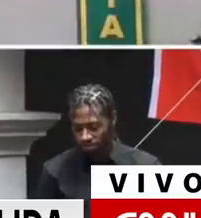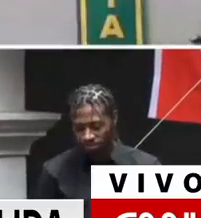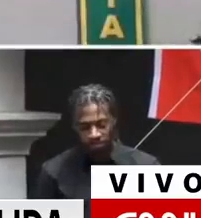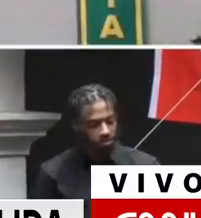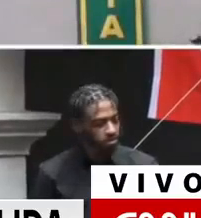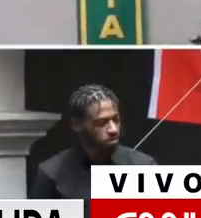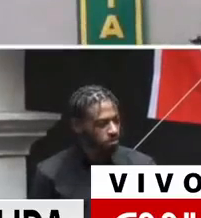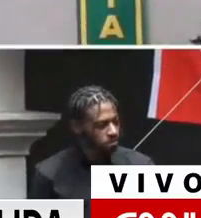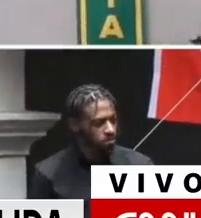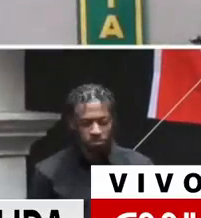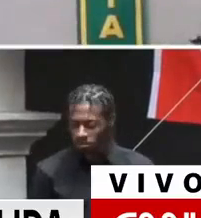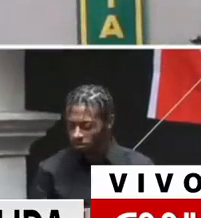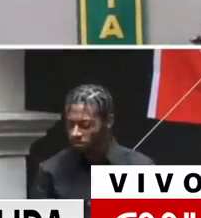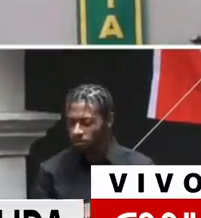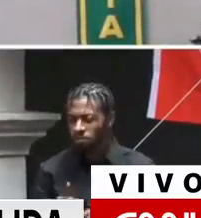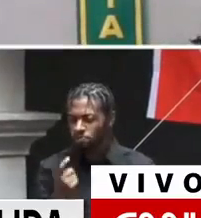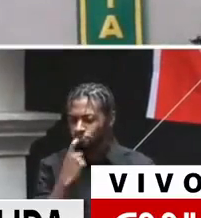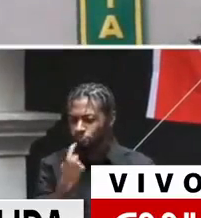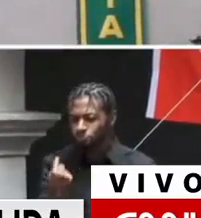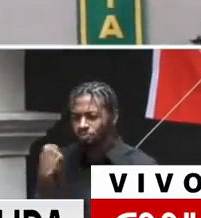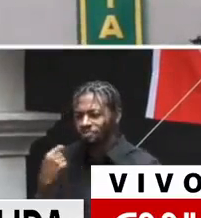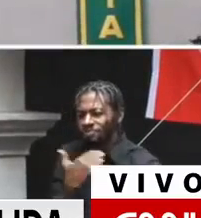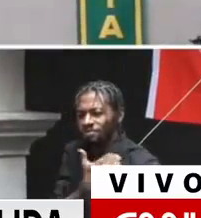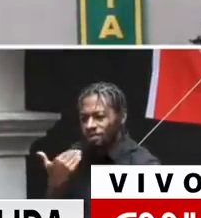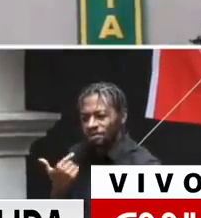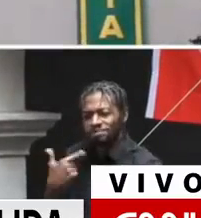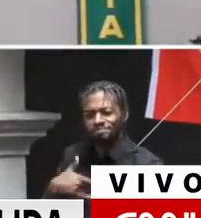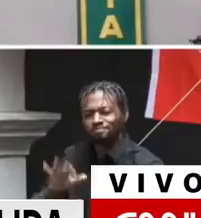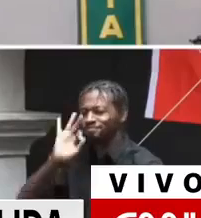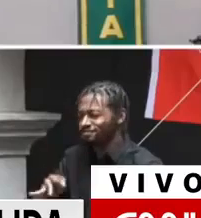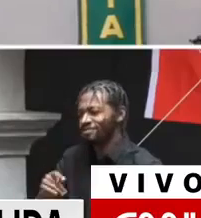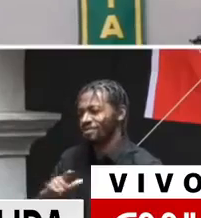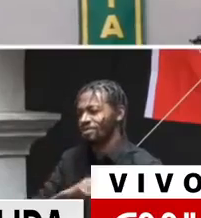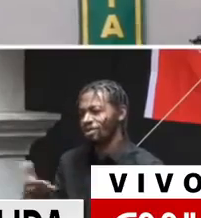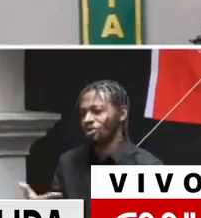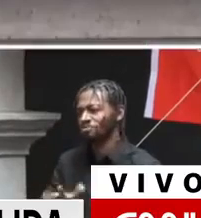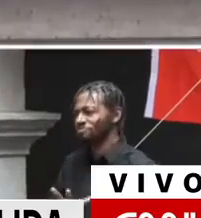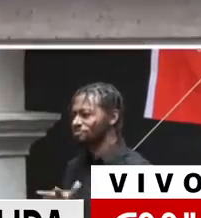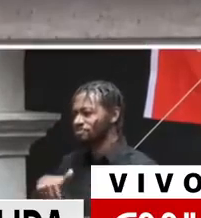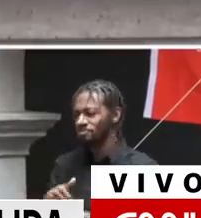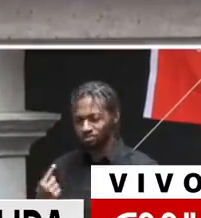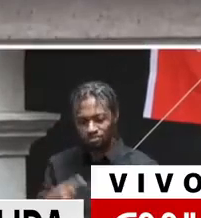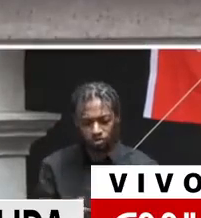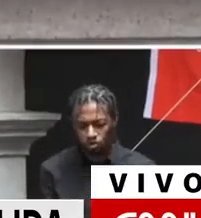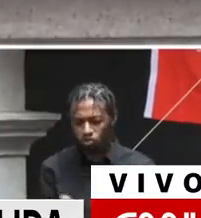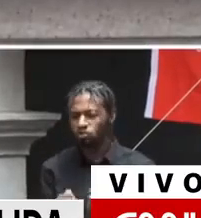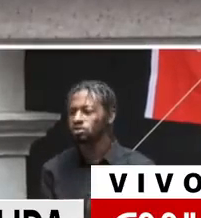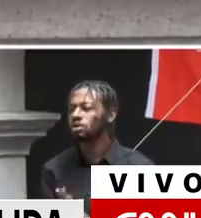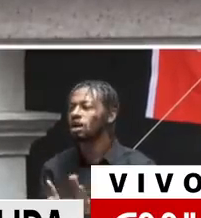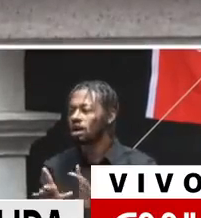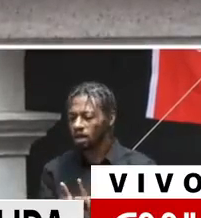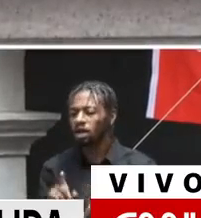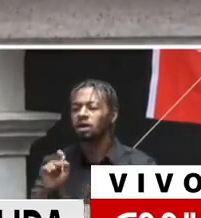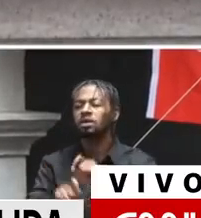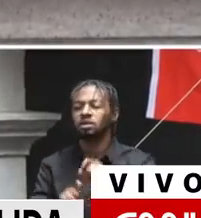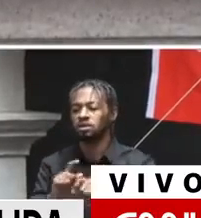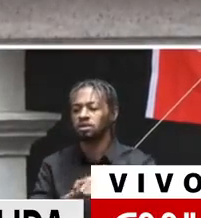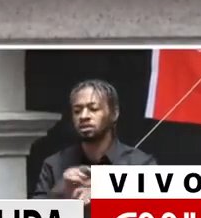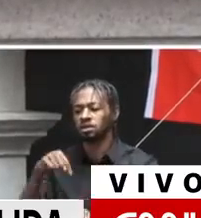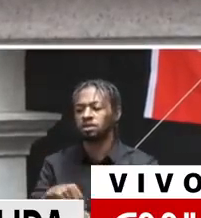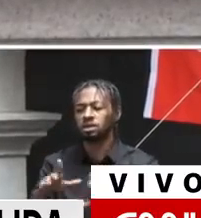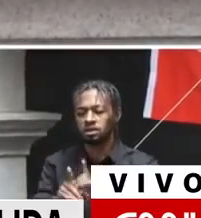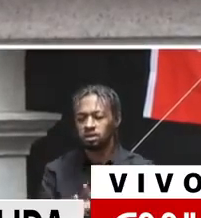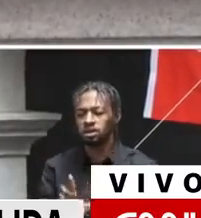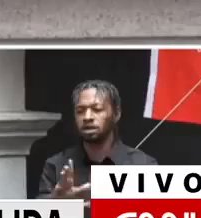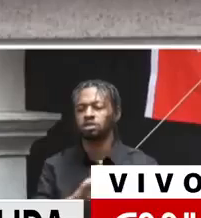claro, organizada pela Fiesp, né, a Federação das Indústrias do Estado de São Paulo. A carta teve, como a gente